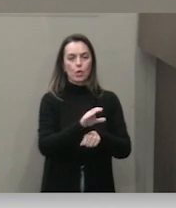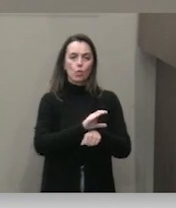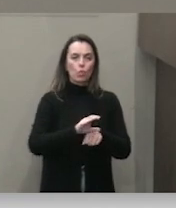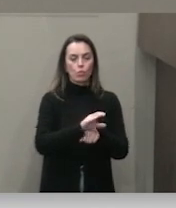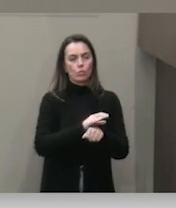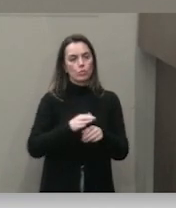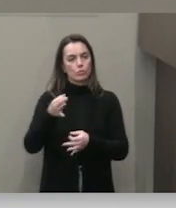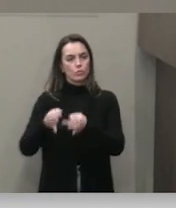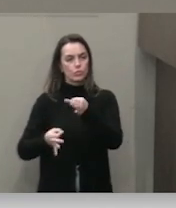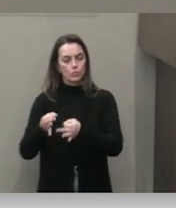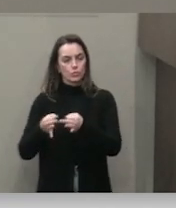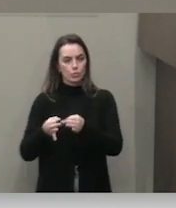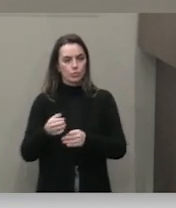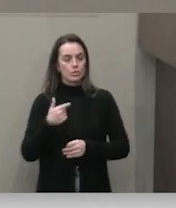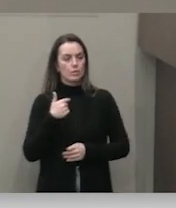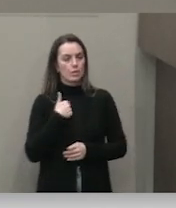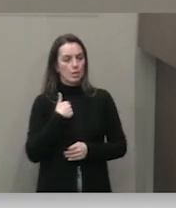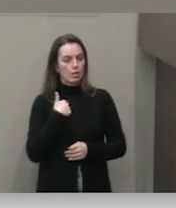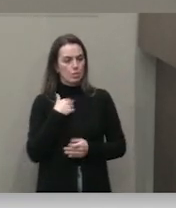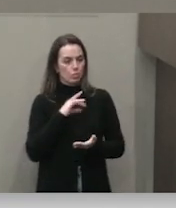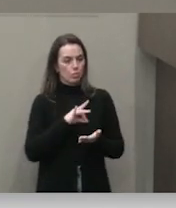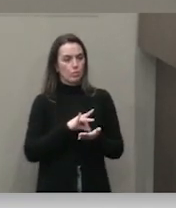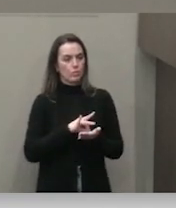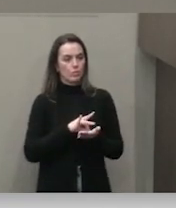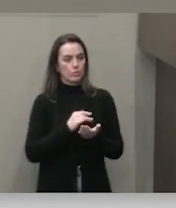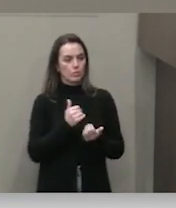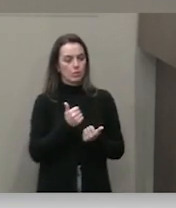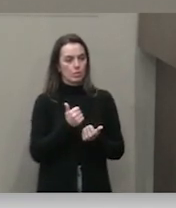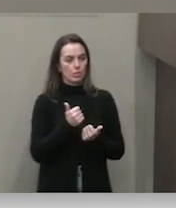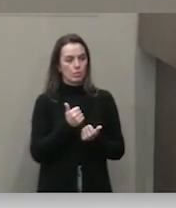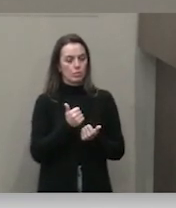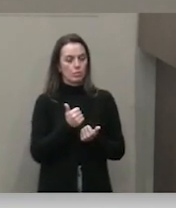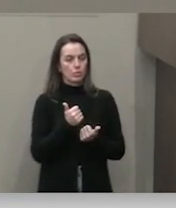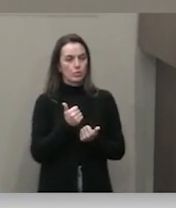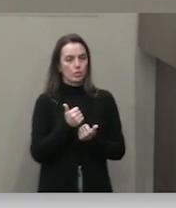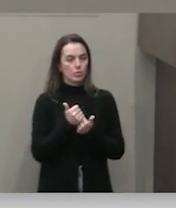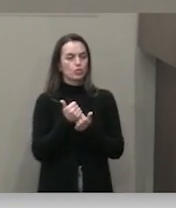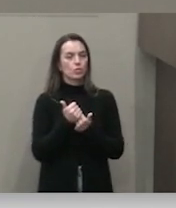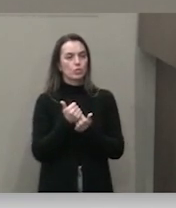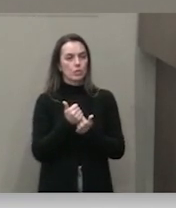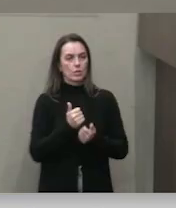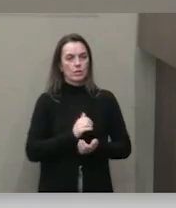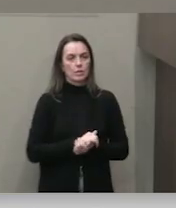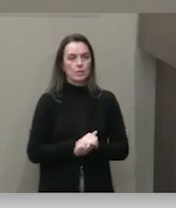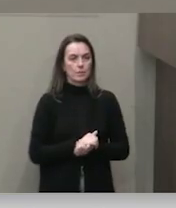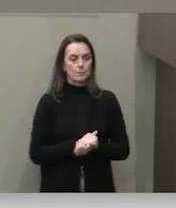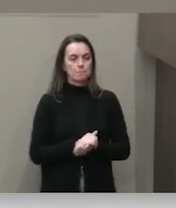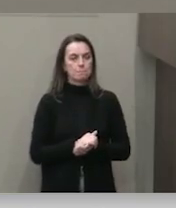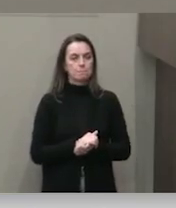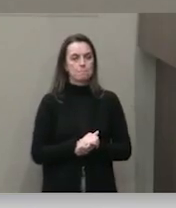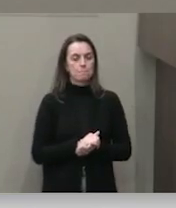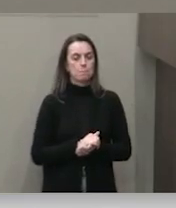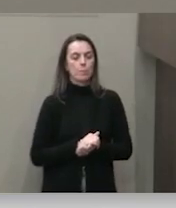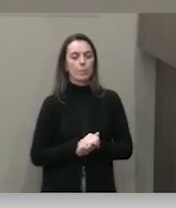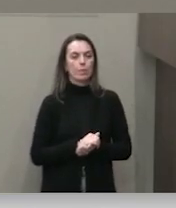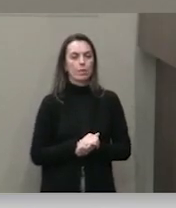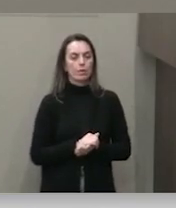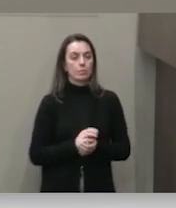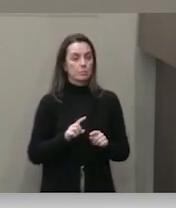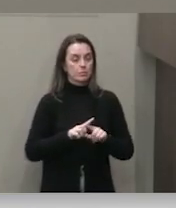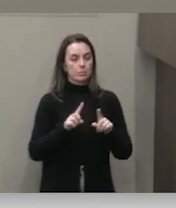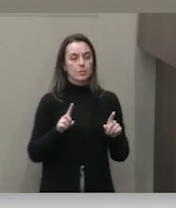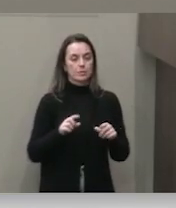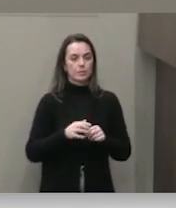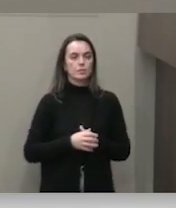titular, e pela constitucionalidade também do projeto, votamos favoráveis a esse projeto.